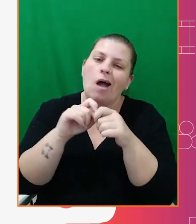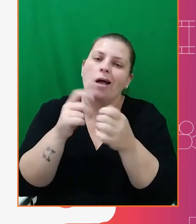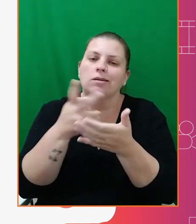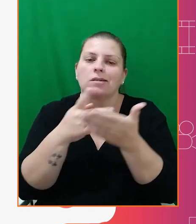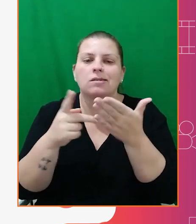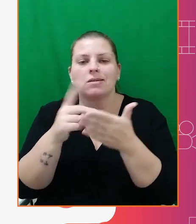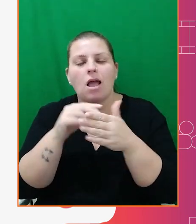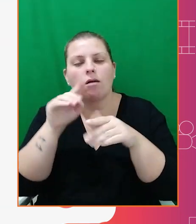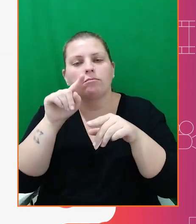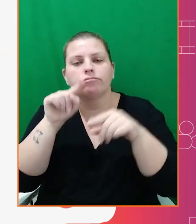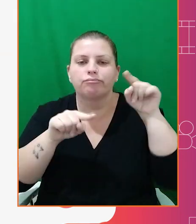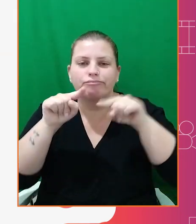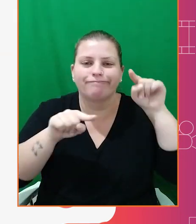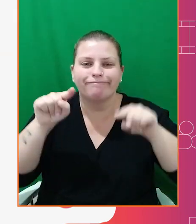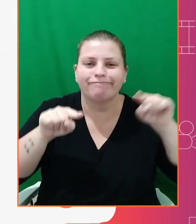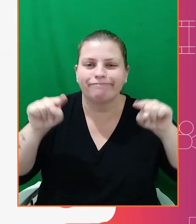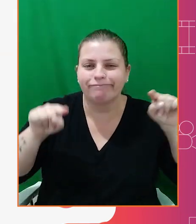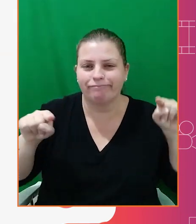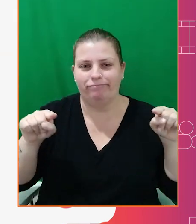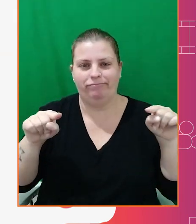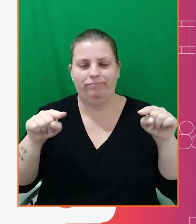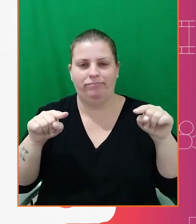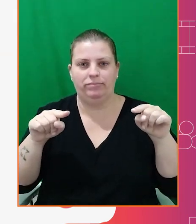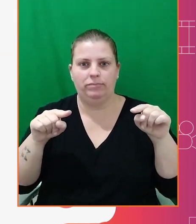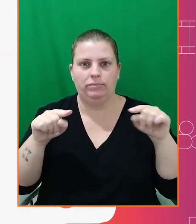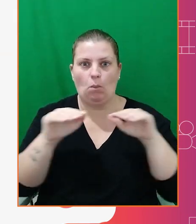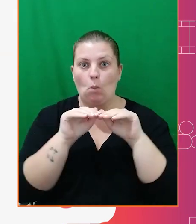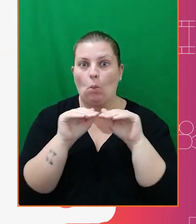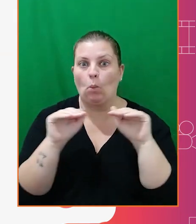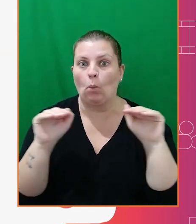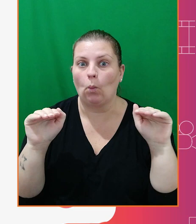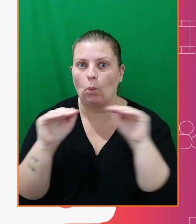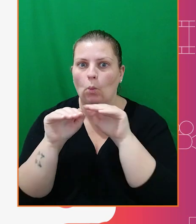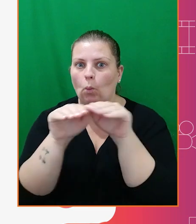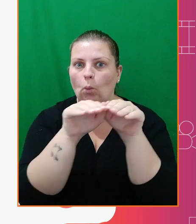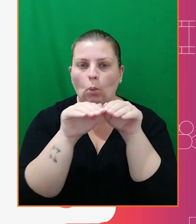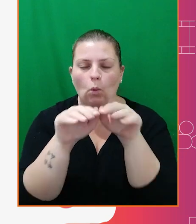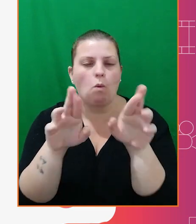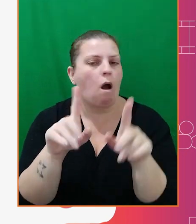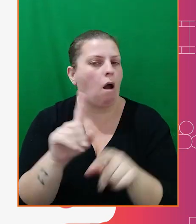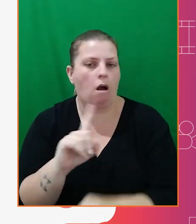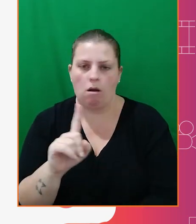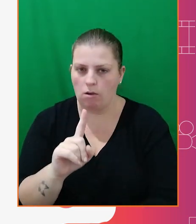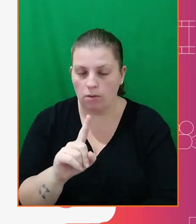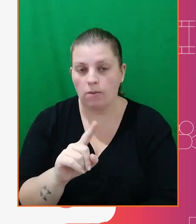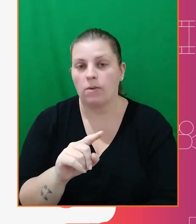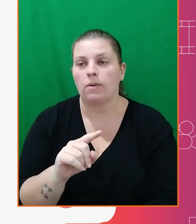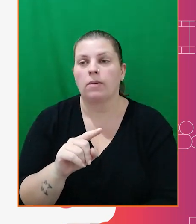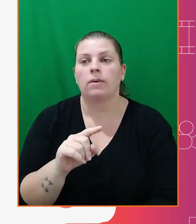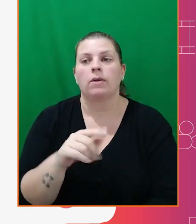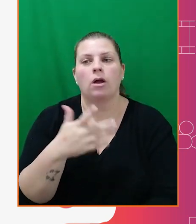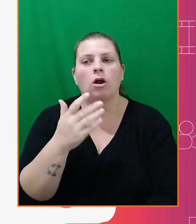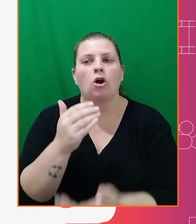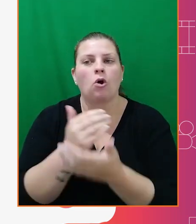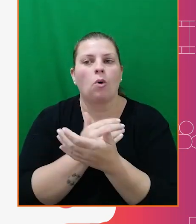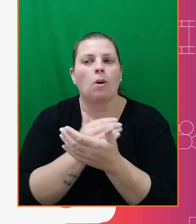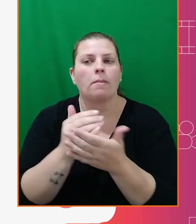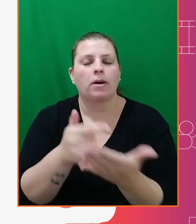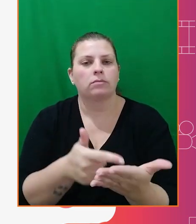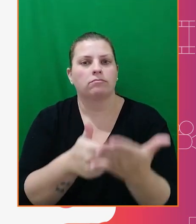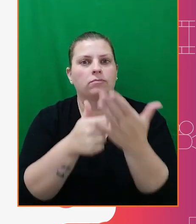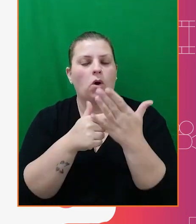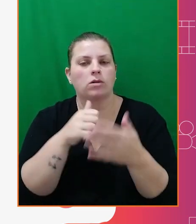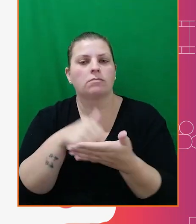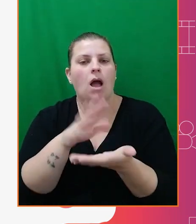irregulares. Não se prenda muito às formas e contornos. Dessa forma, você vai trazer mais volume